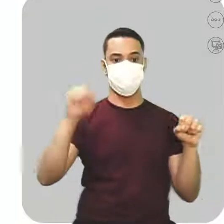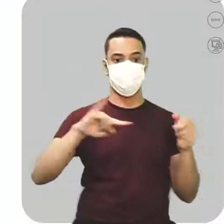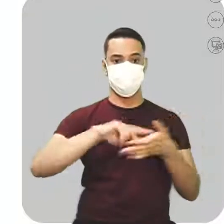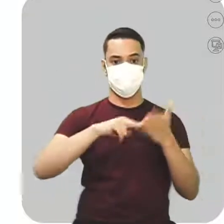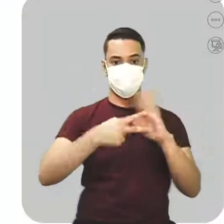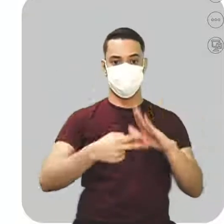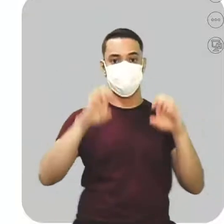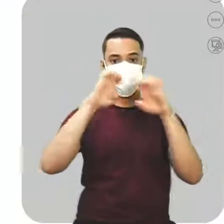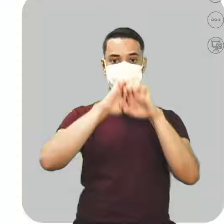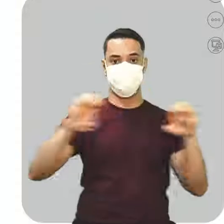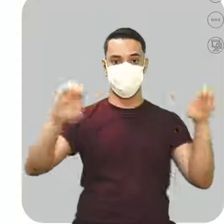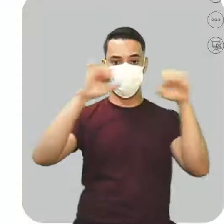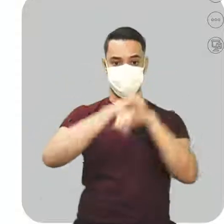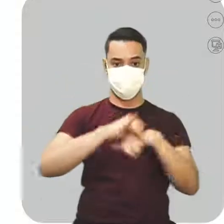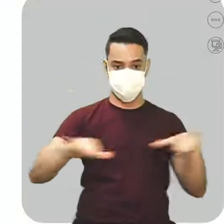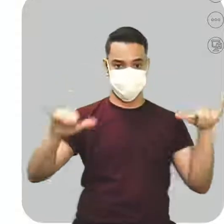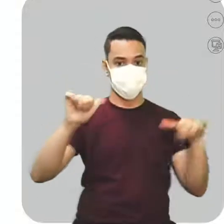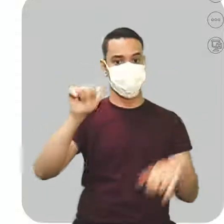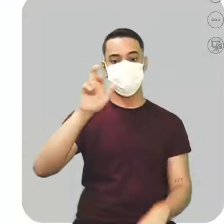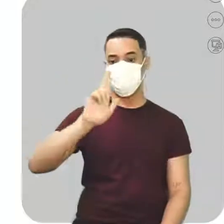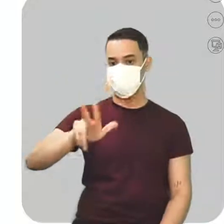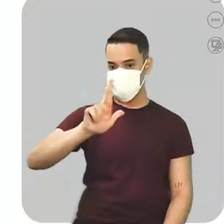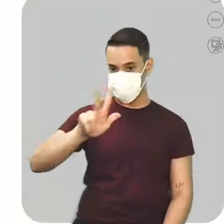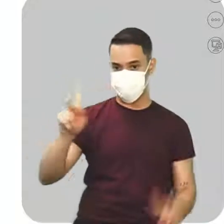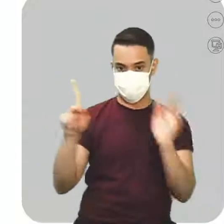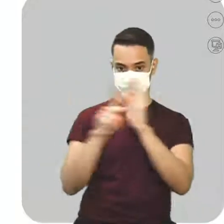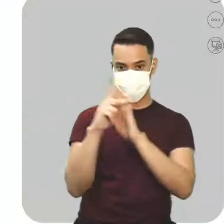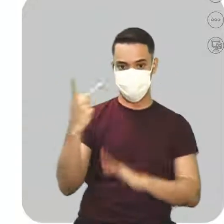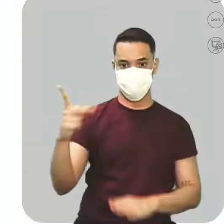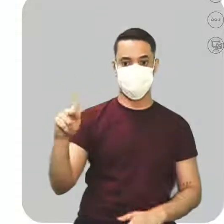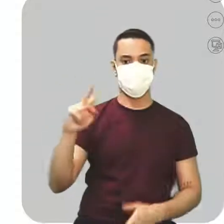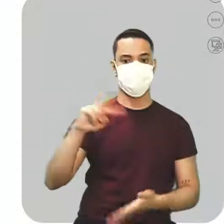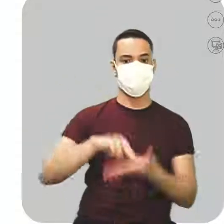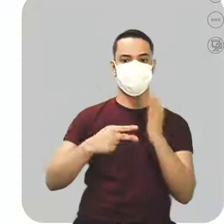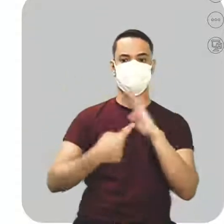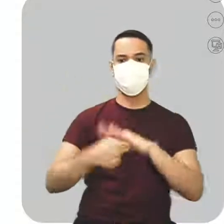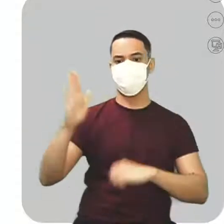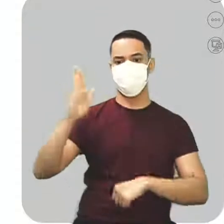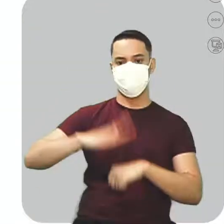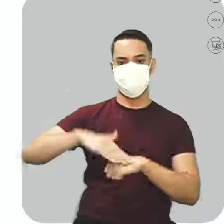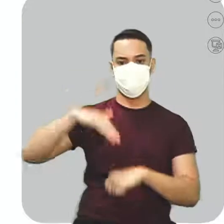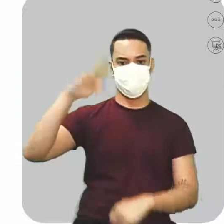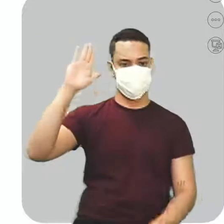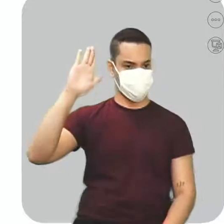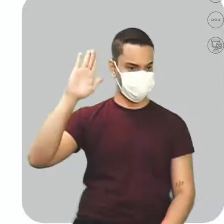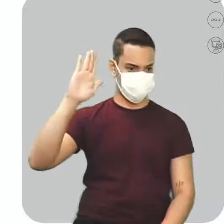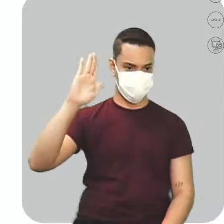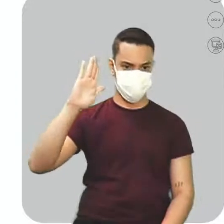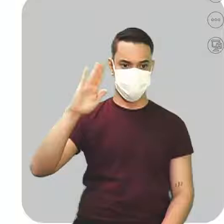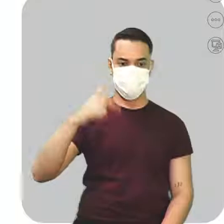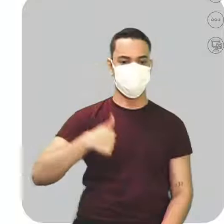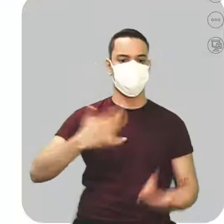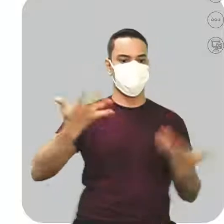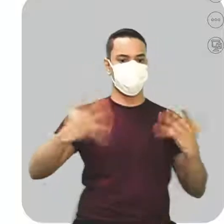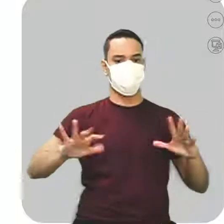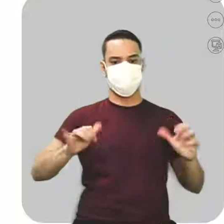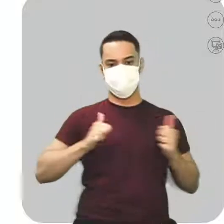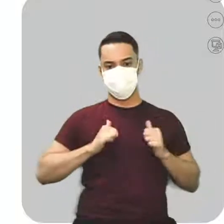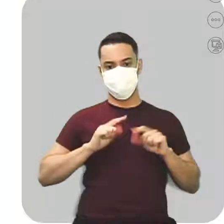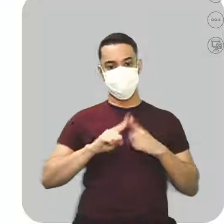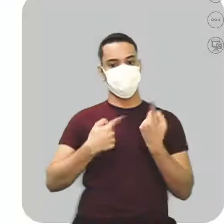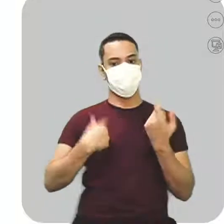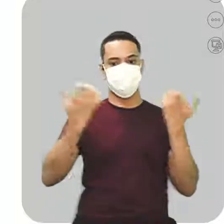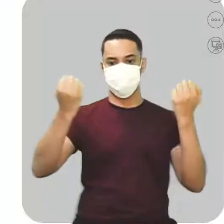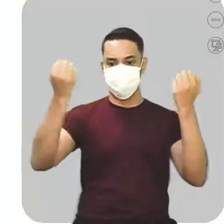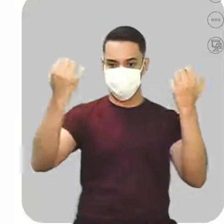pregar. E o que não é, isto é falar de mais alto. Não nego nem quer dizer que o